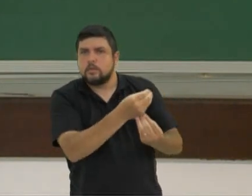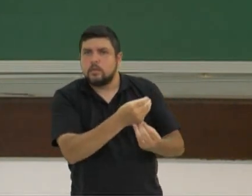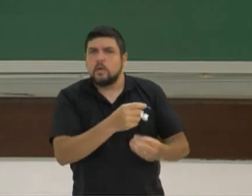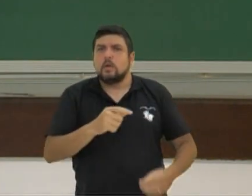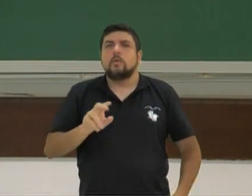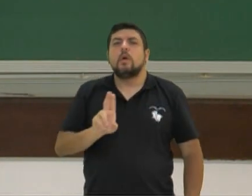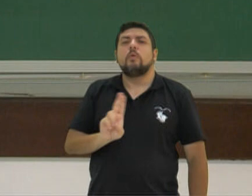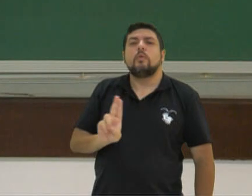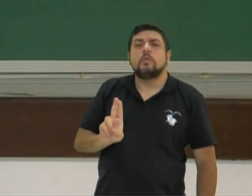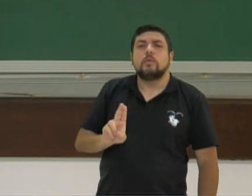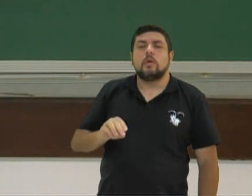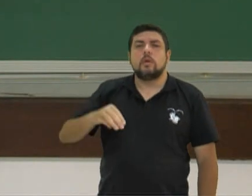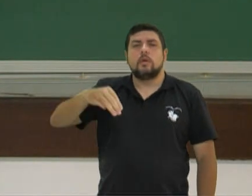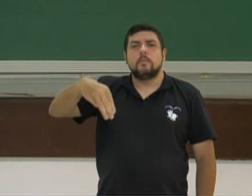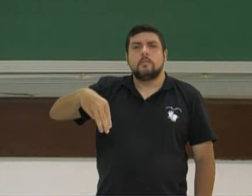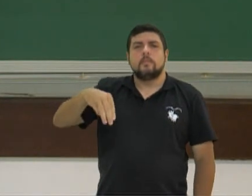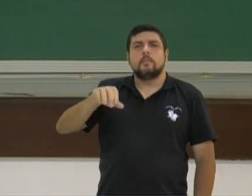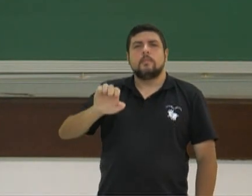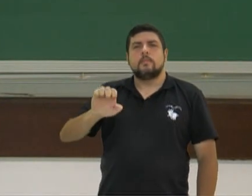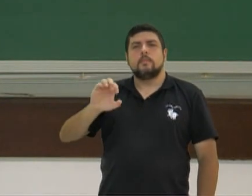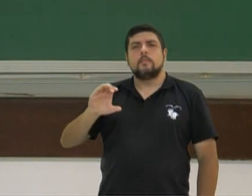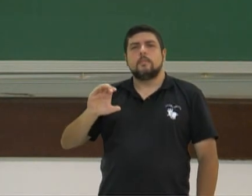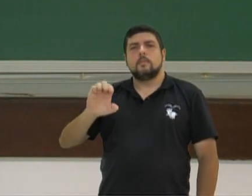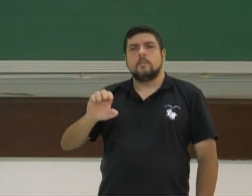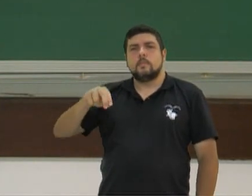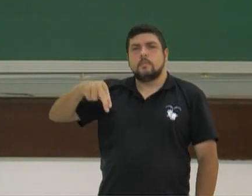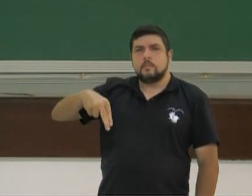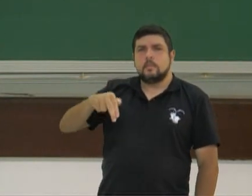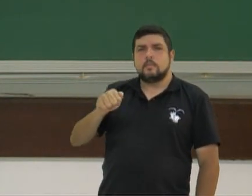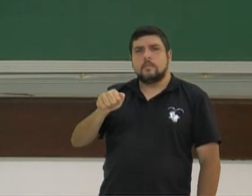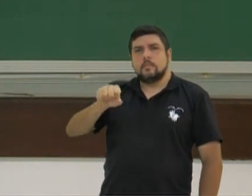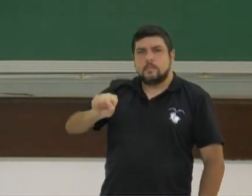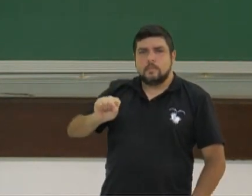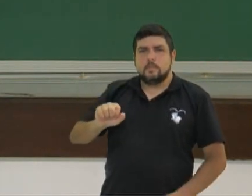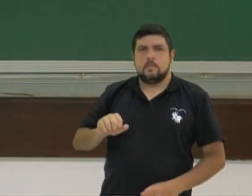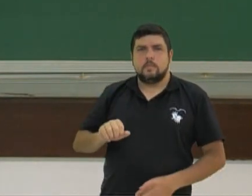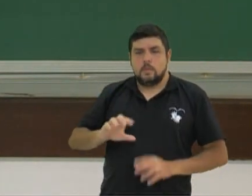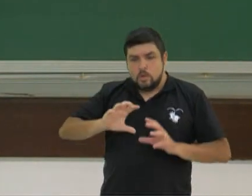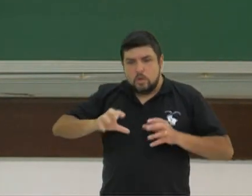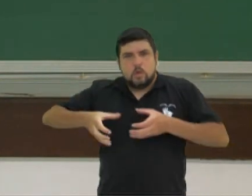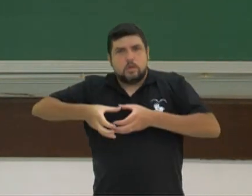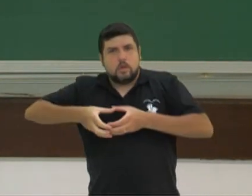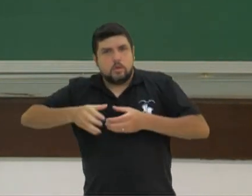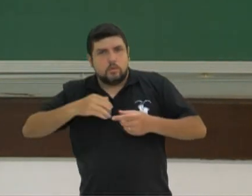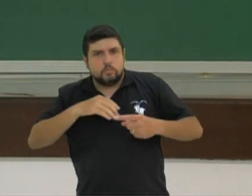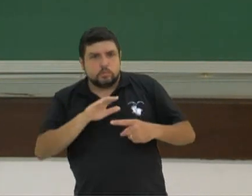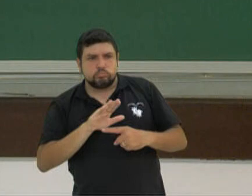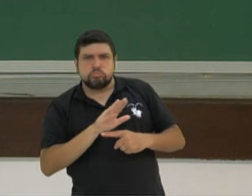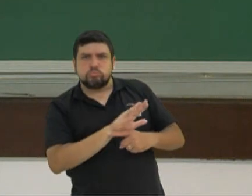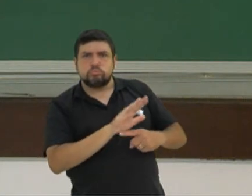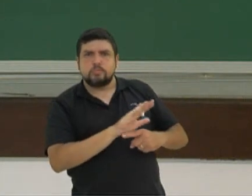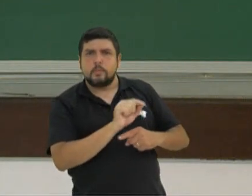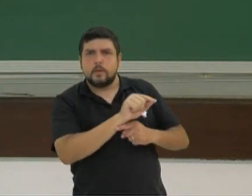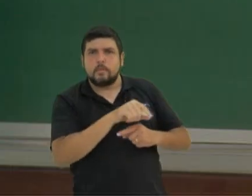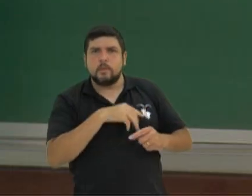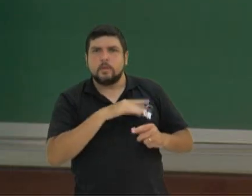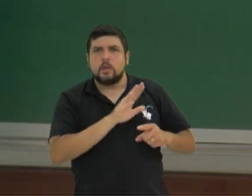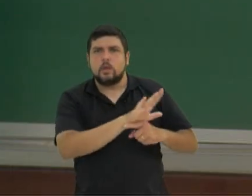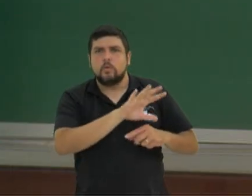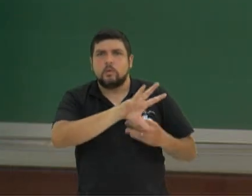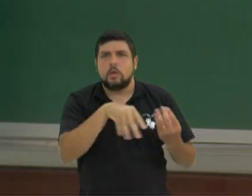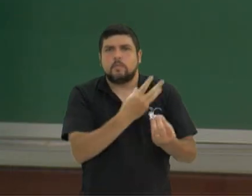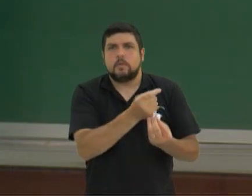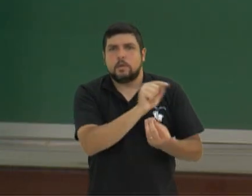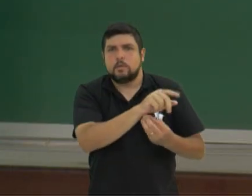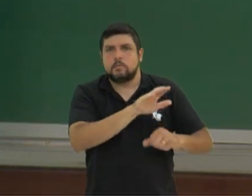arte é mecenas. E o ato dos mecenas era o mecenato, né? Então, de colaborar com a existência, com